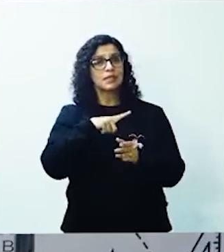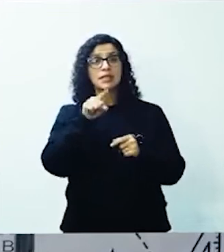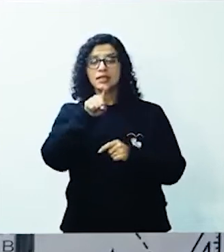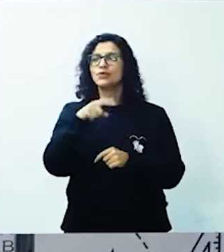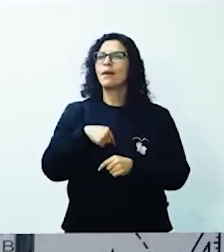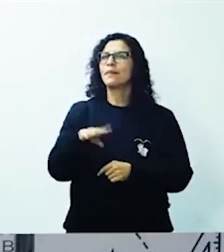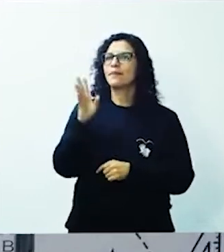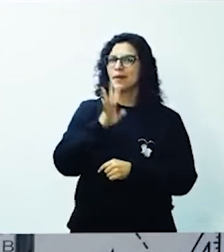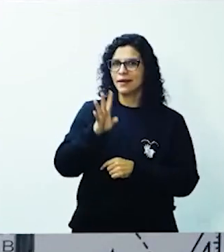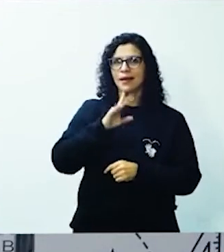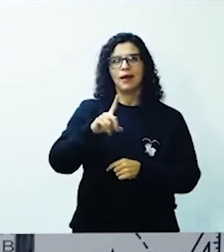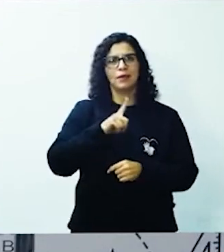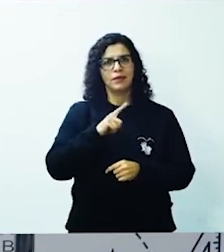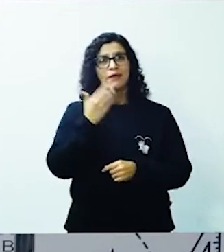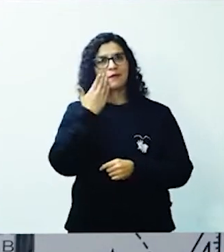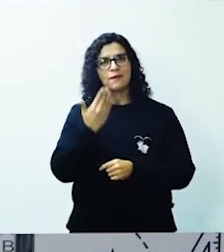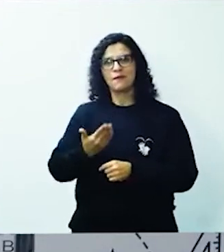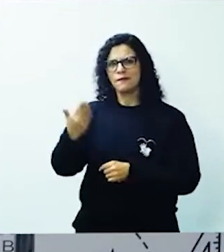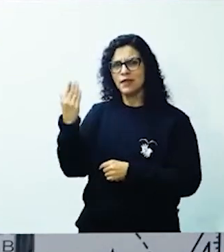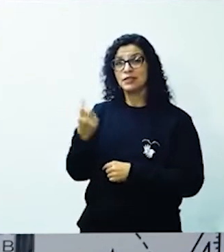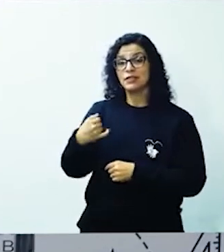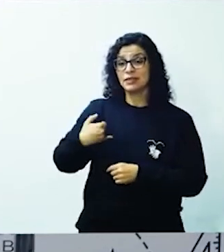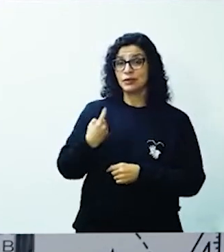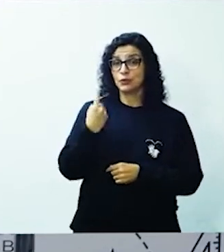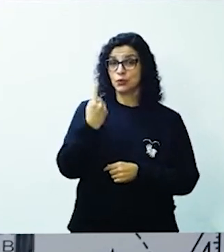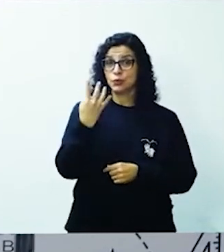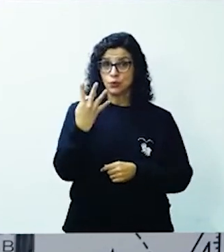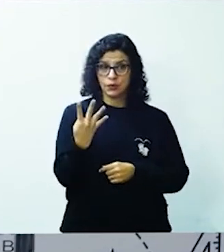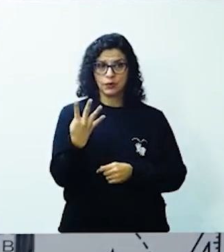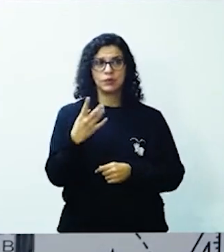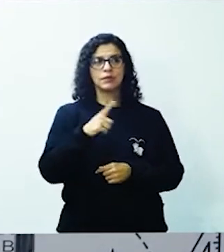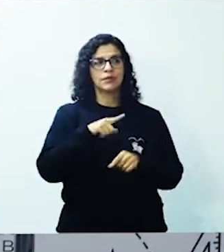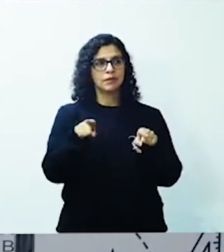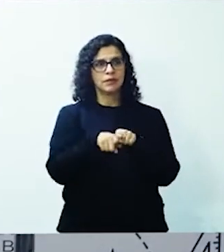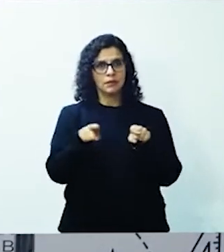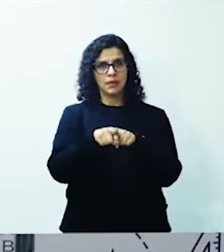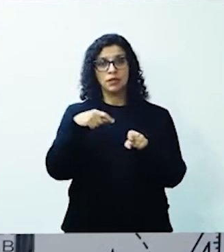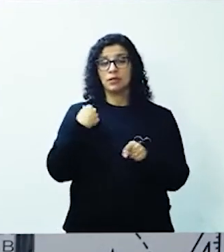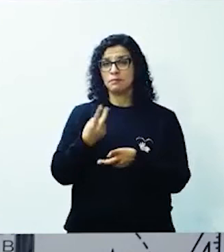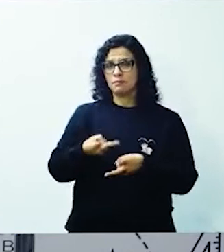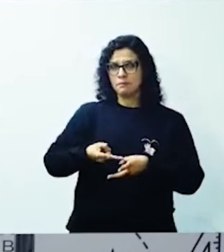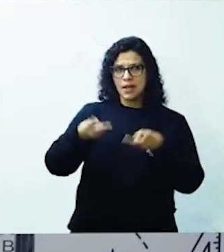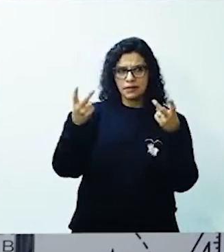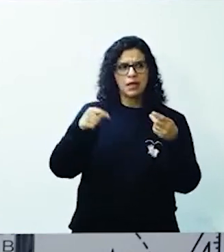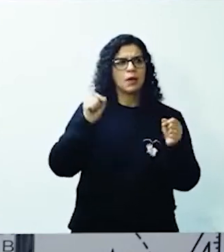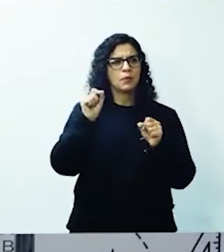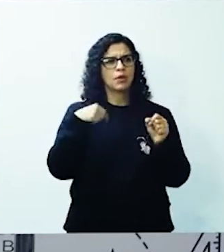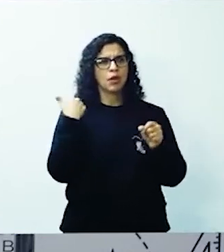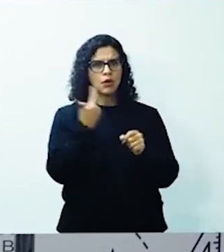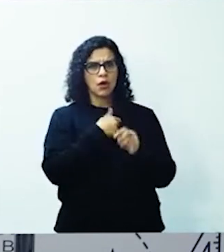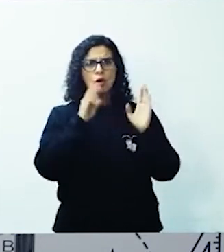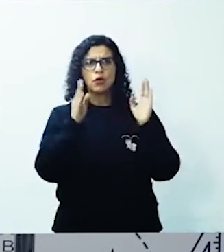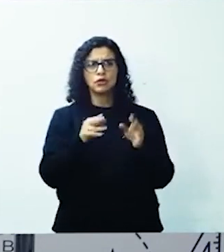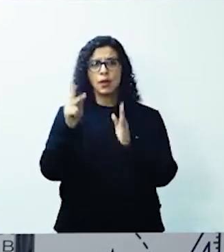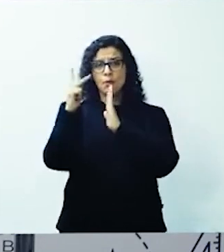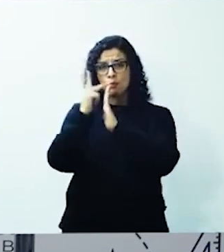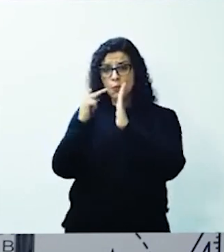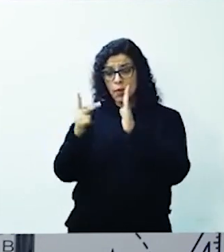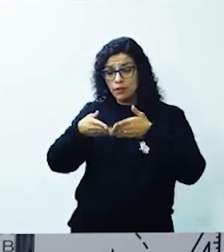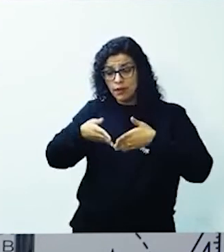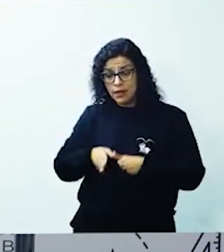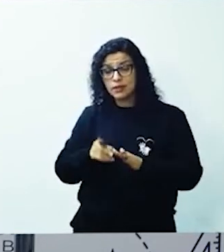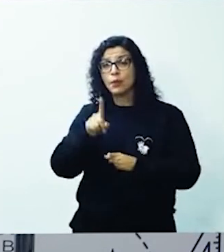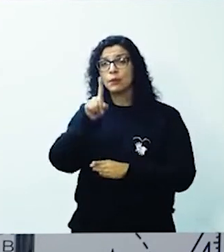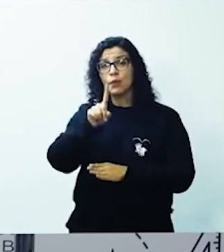e isso é bem bacana. Olha só, com 14 anos. Então a gente percebe que esse nosso poeta, nascido lá